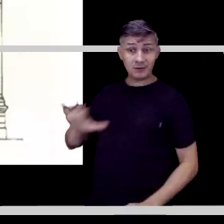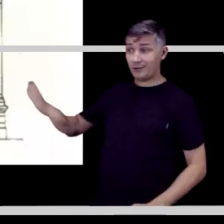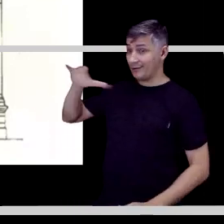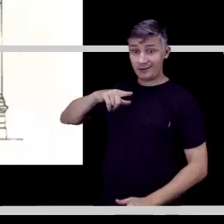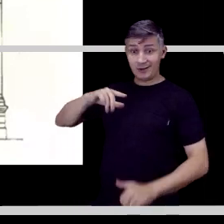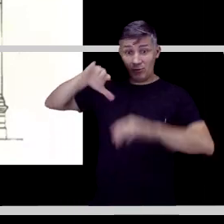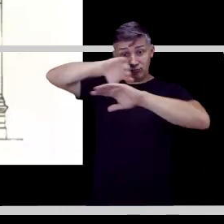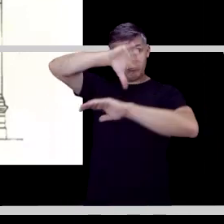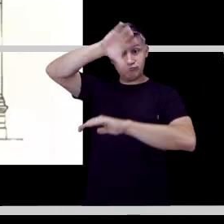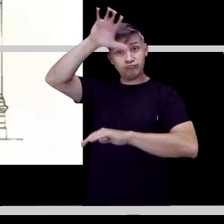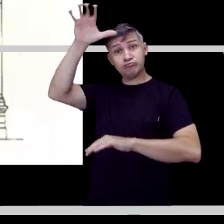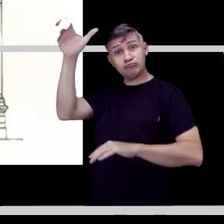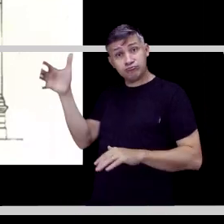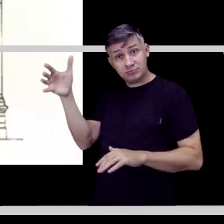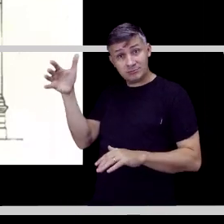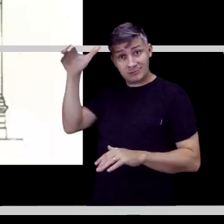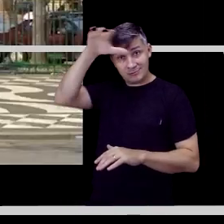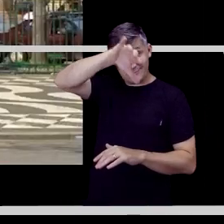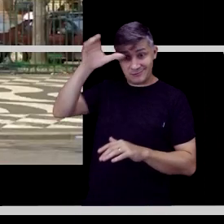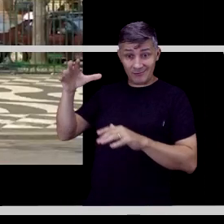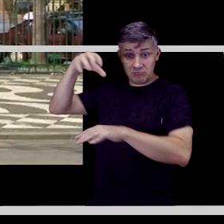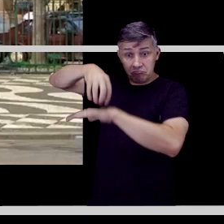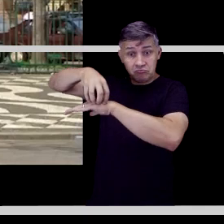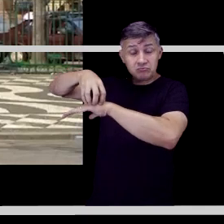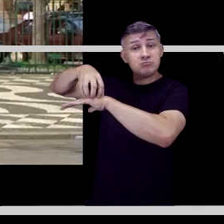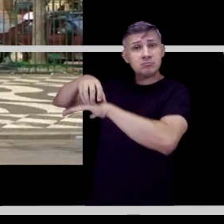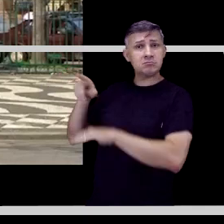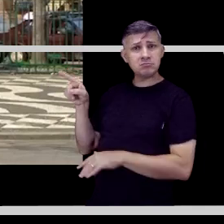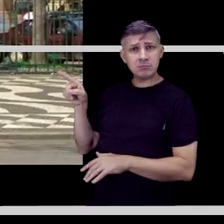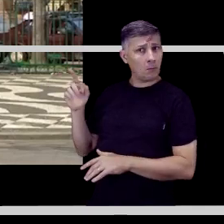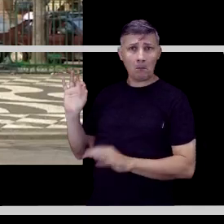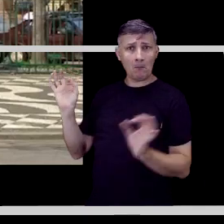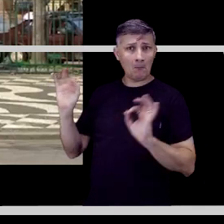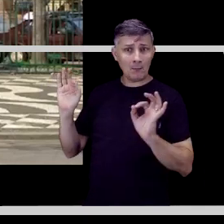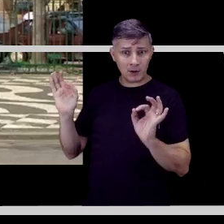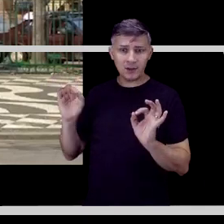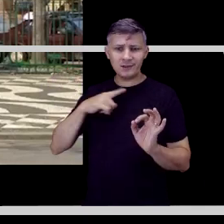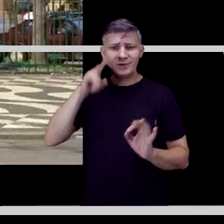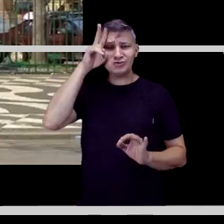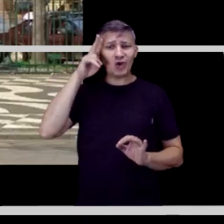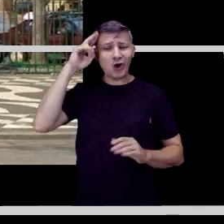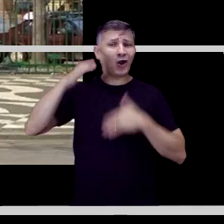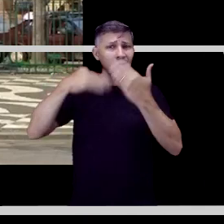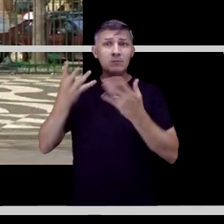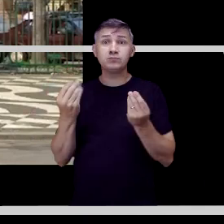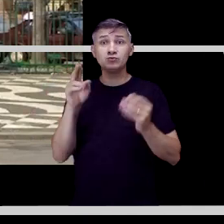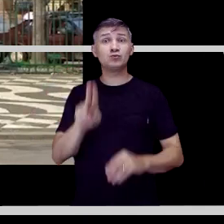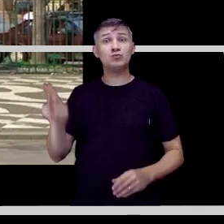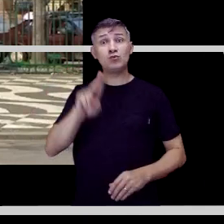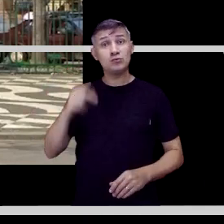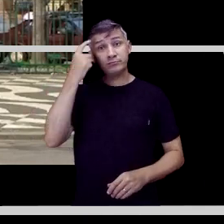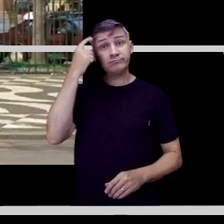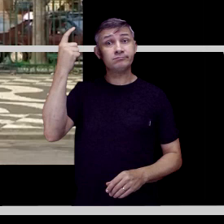grande cúpula aí central, e que tem uma história controversa, né? Muitos usos que foram